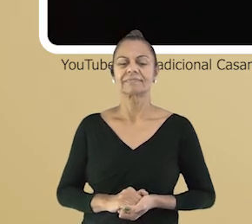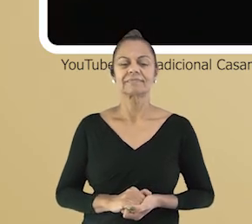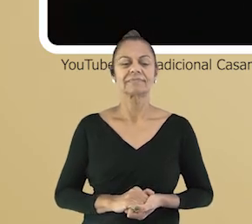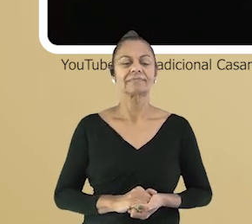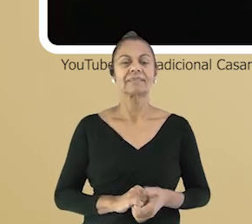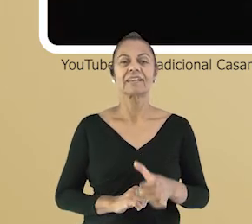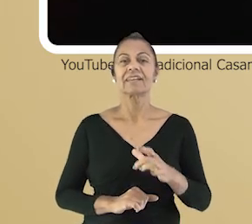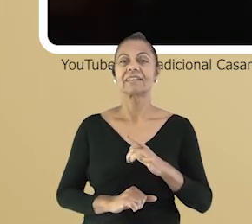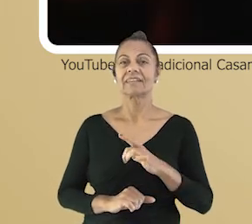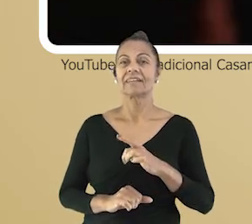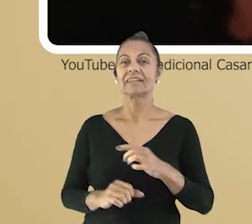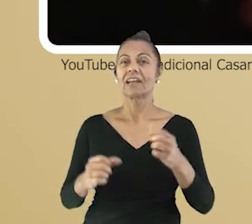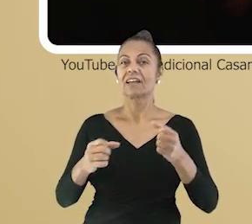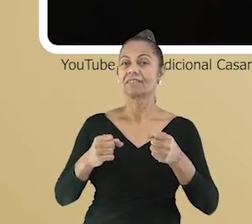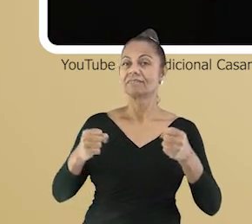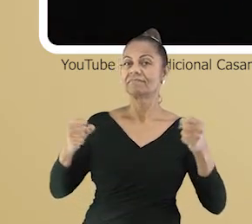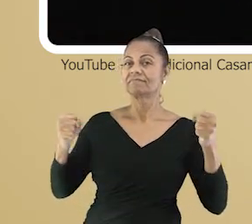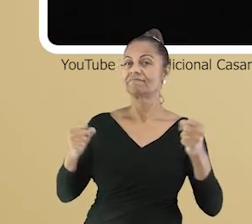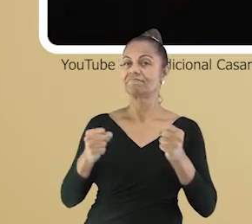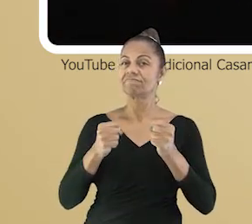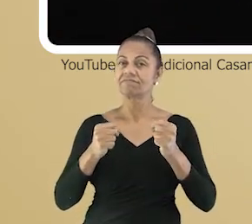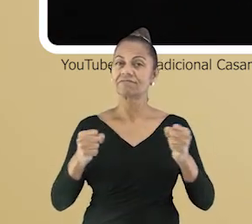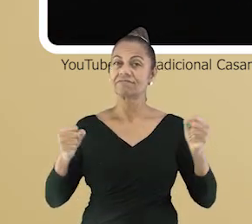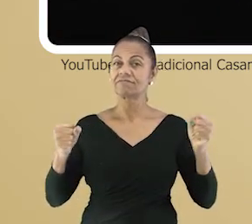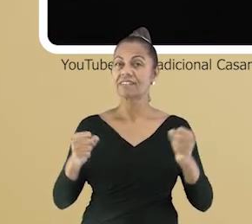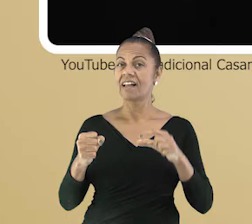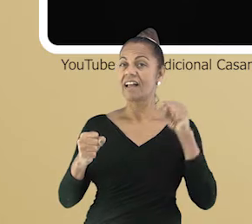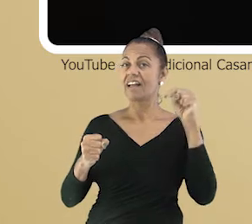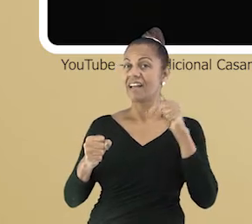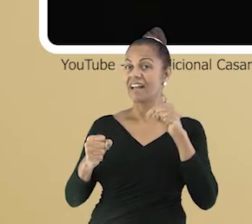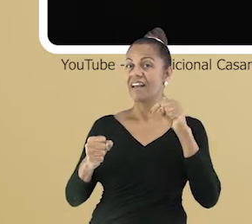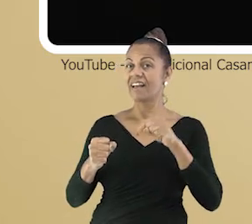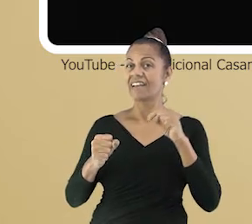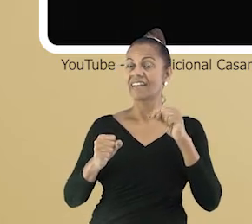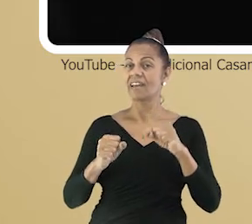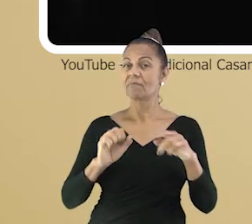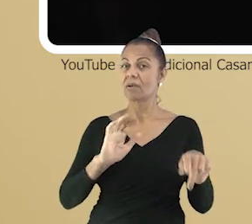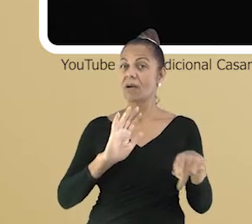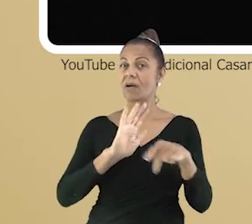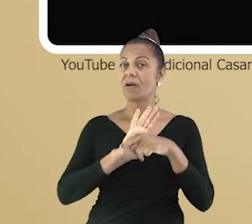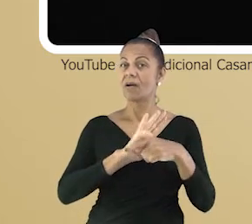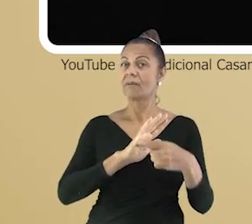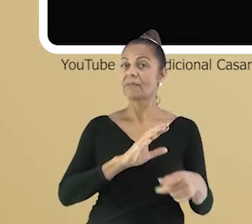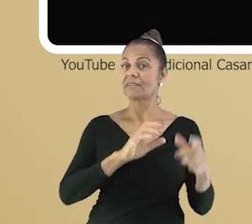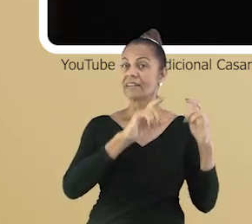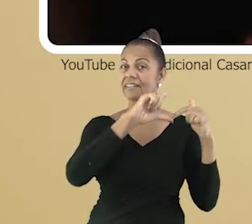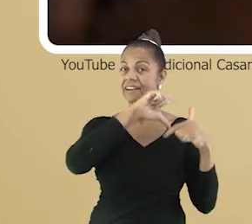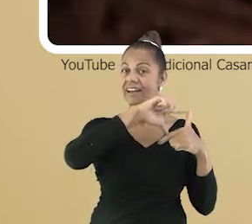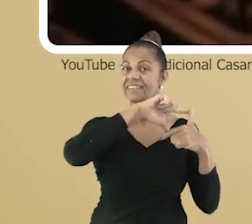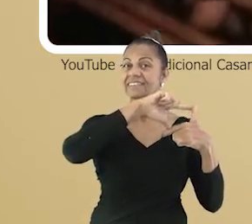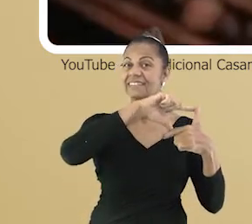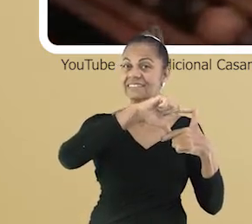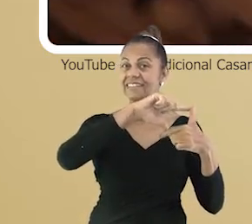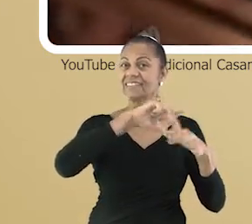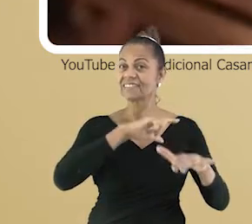você no leilão, parabéns, quem dá mais, eu te dou meu coração.